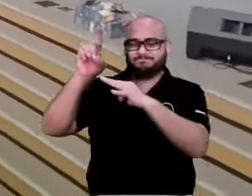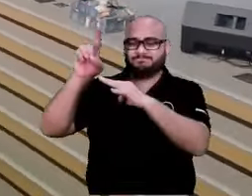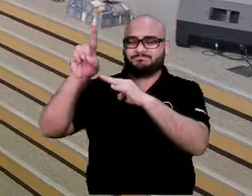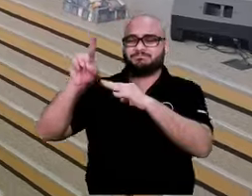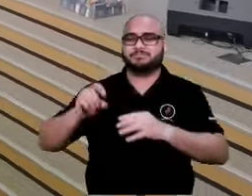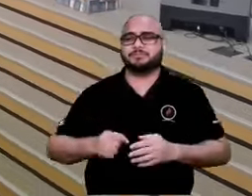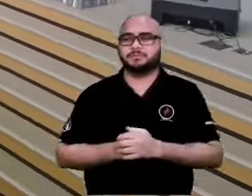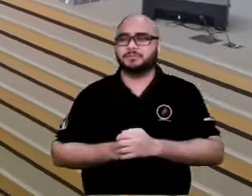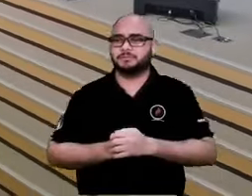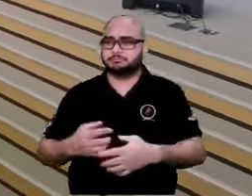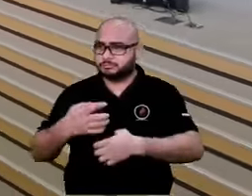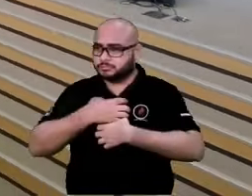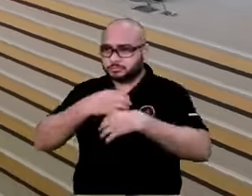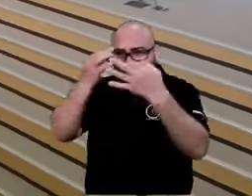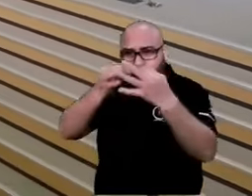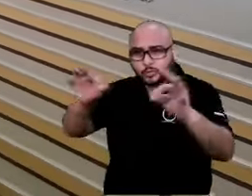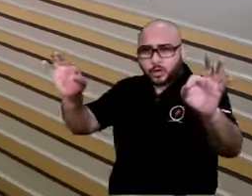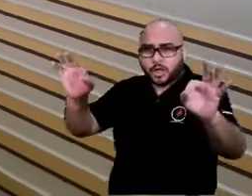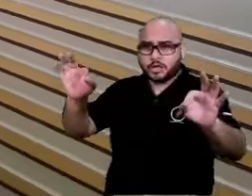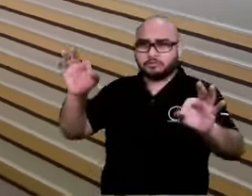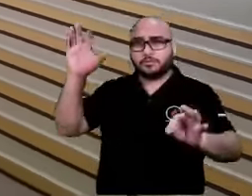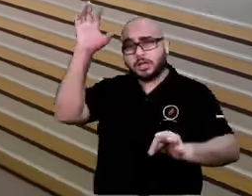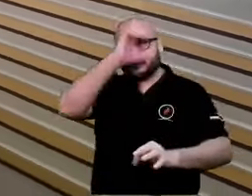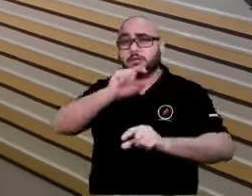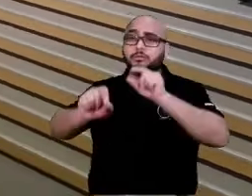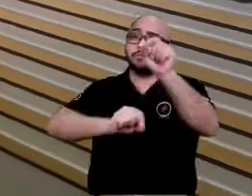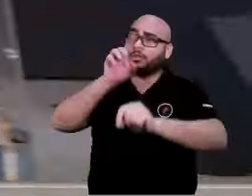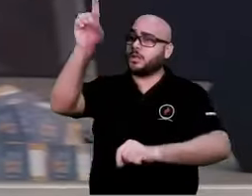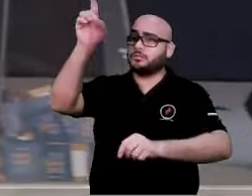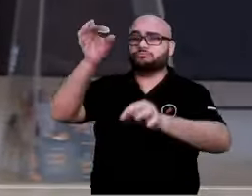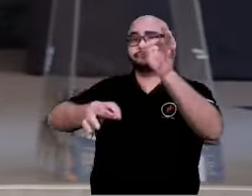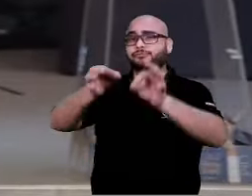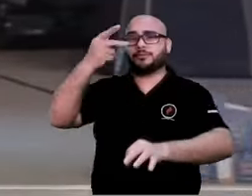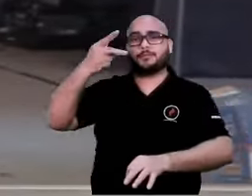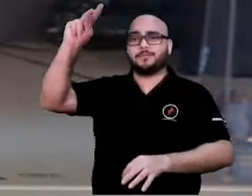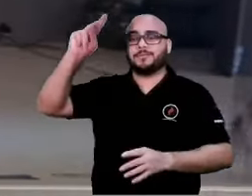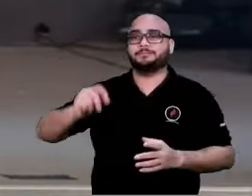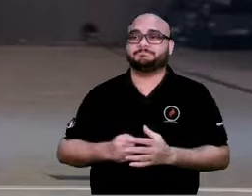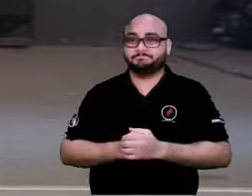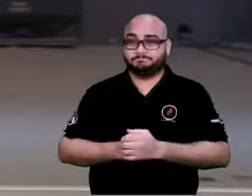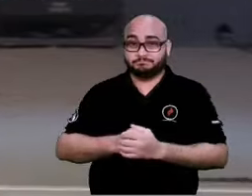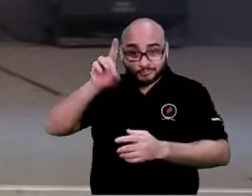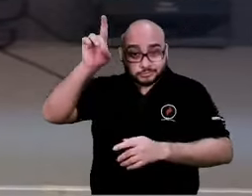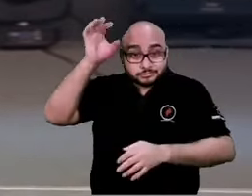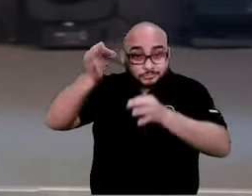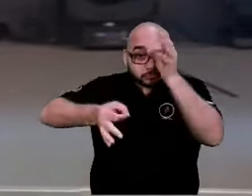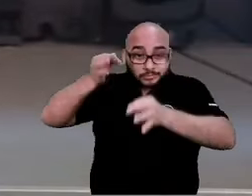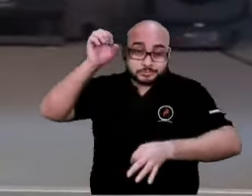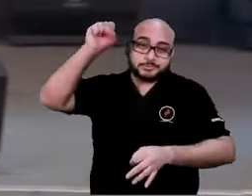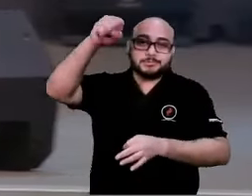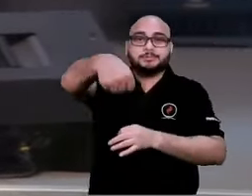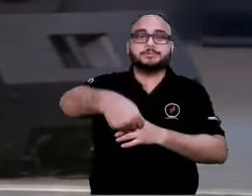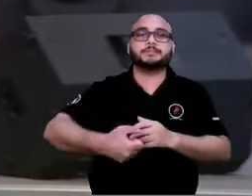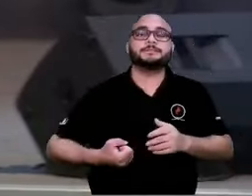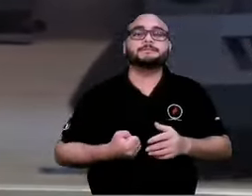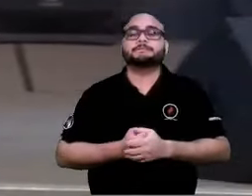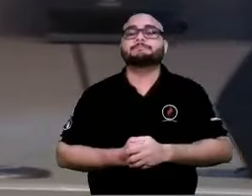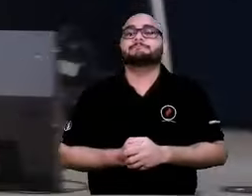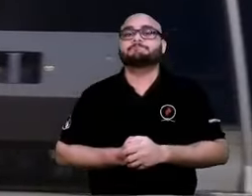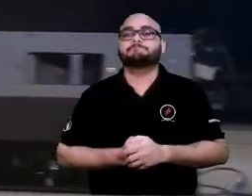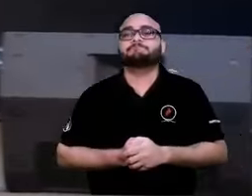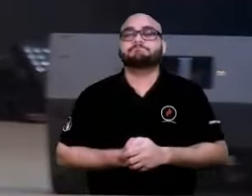Ele é justo, Ele é justo, Ele é justo, Ele é justo.